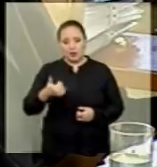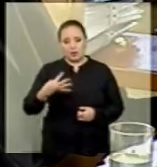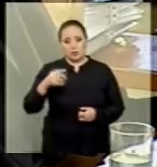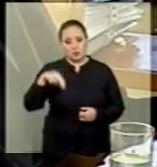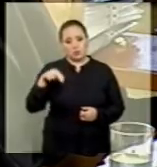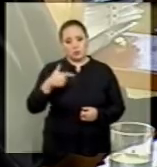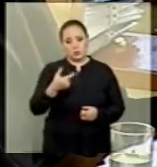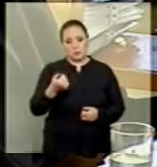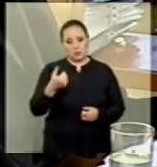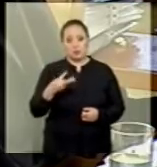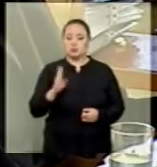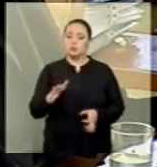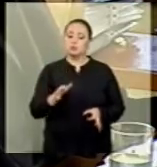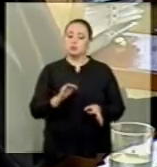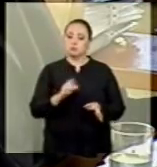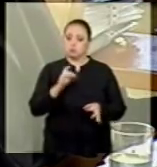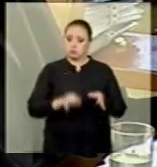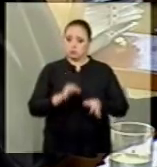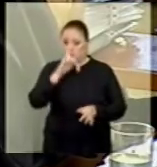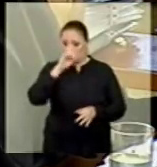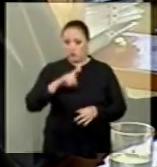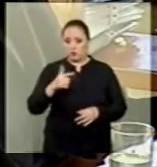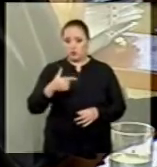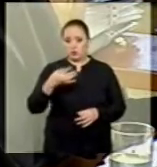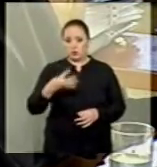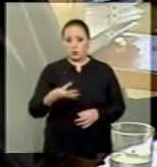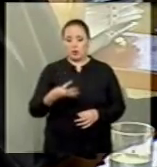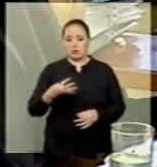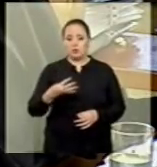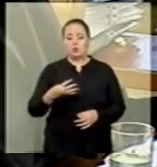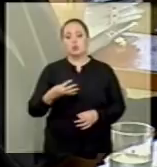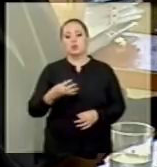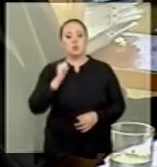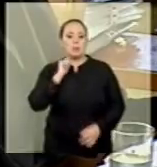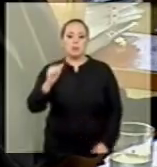de 2013. Foi julgada em 24 de abril de 2014.